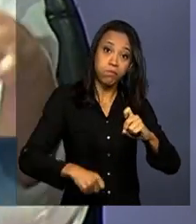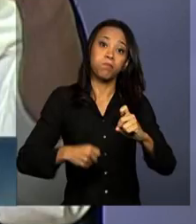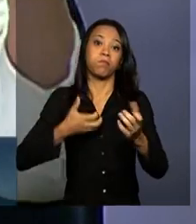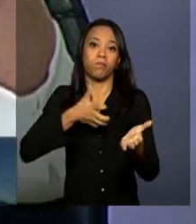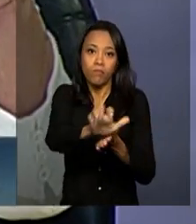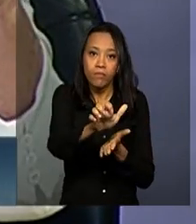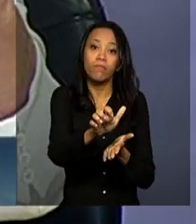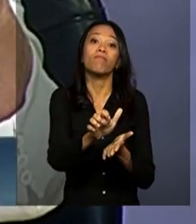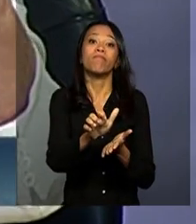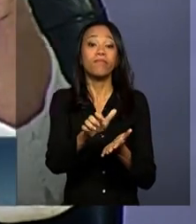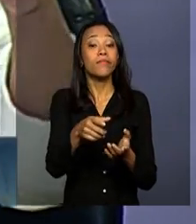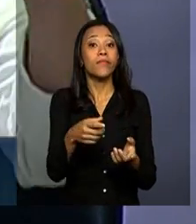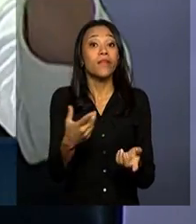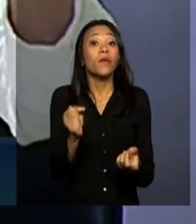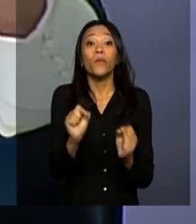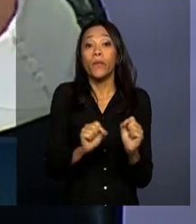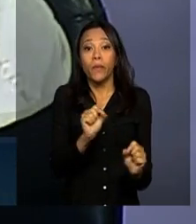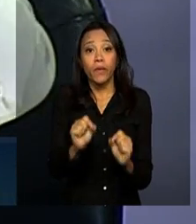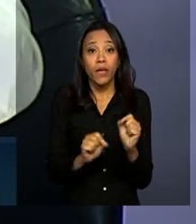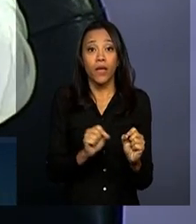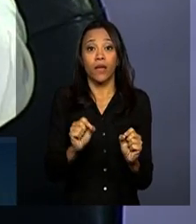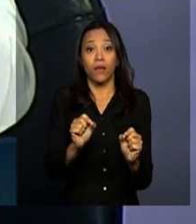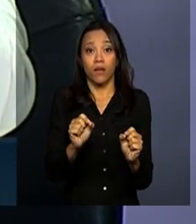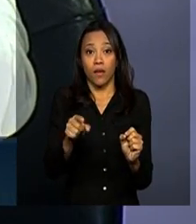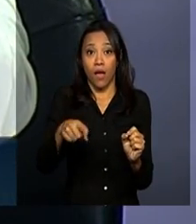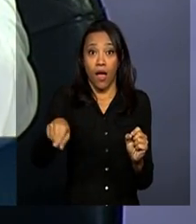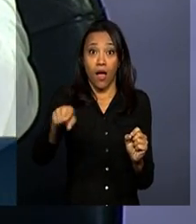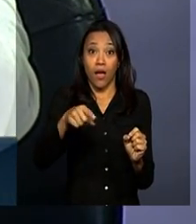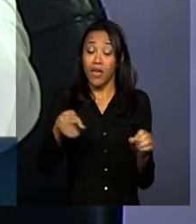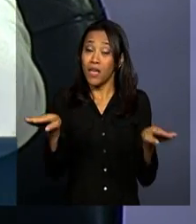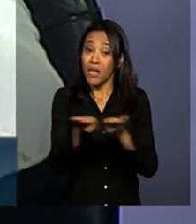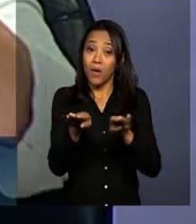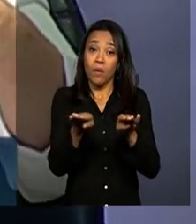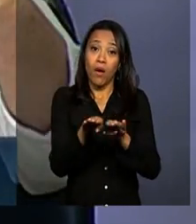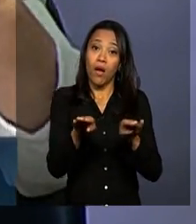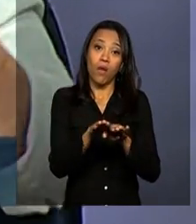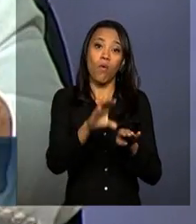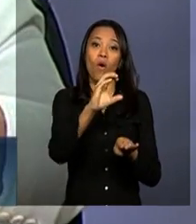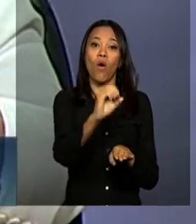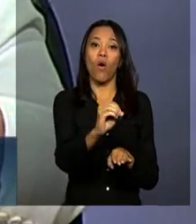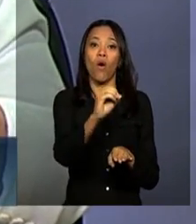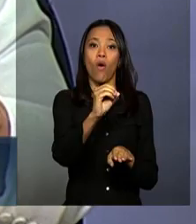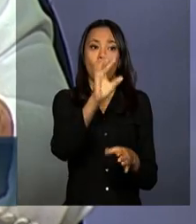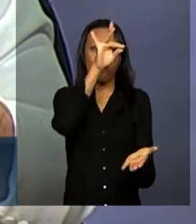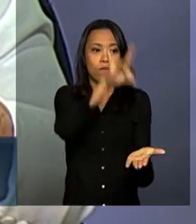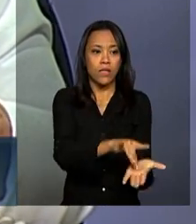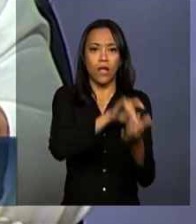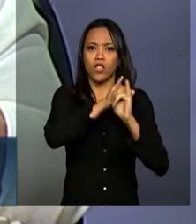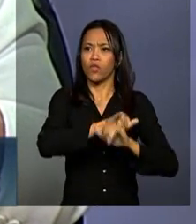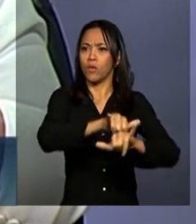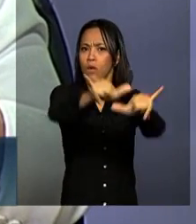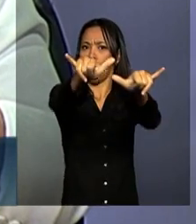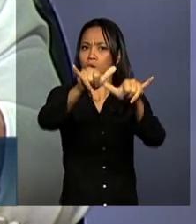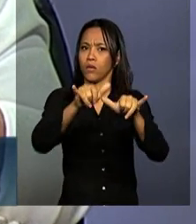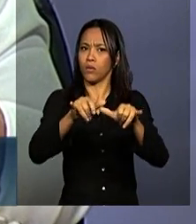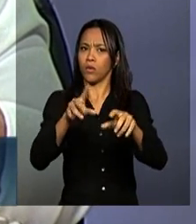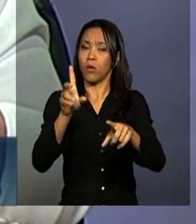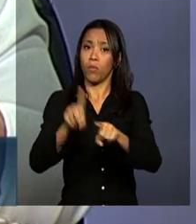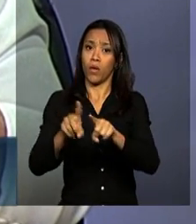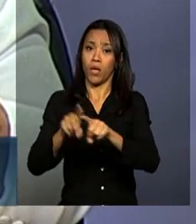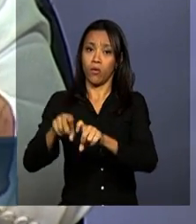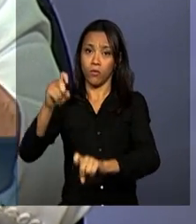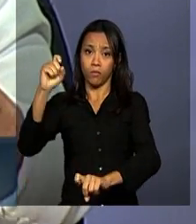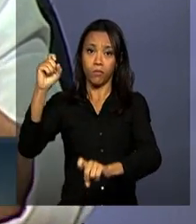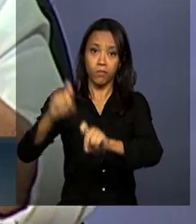os oficiais praticamente quase se igualam. Eu tendo a considerar que o de estupro é